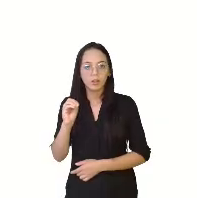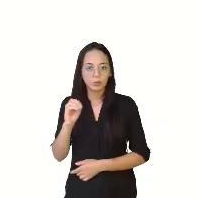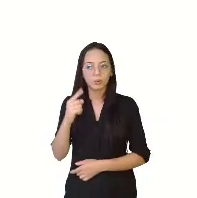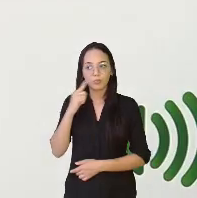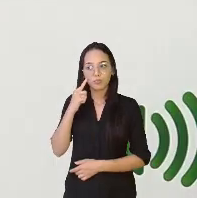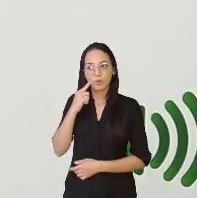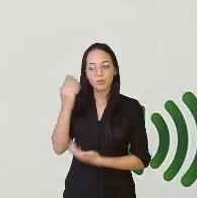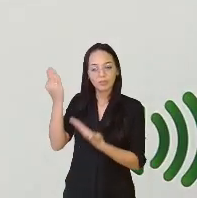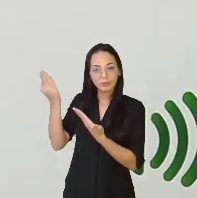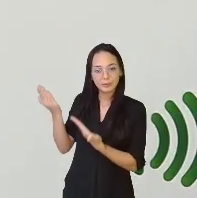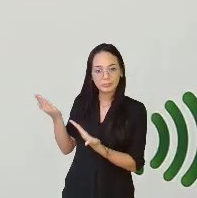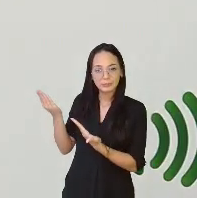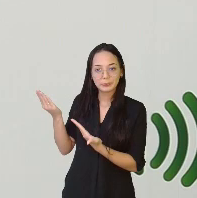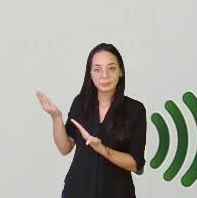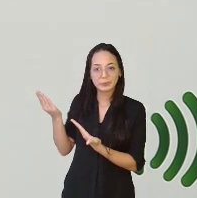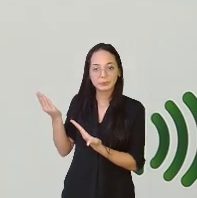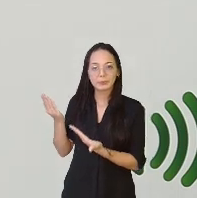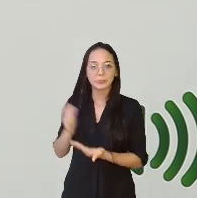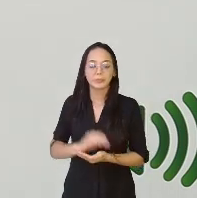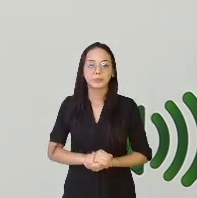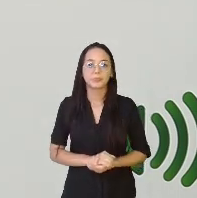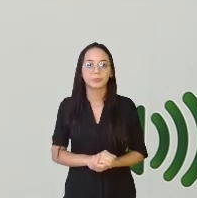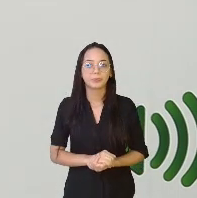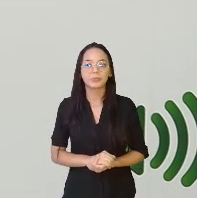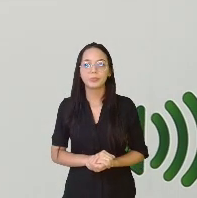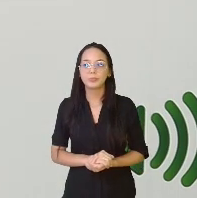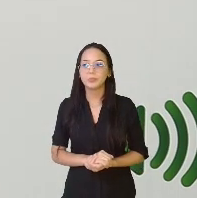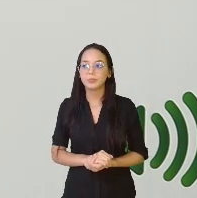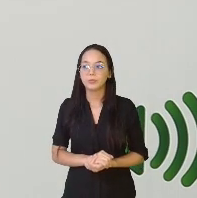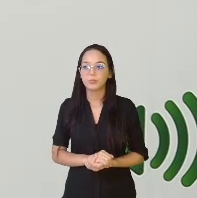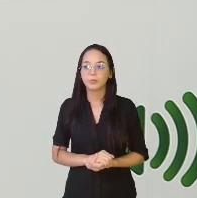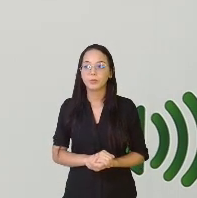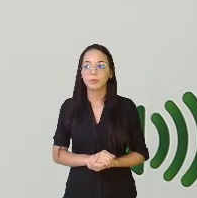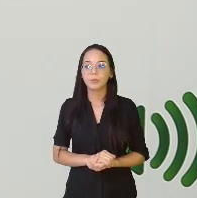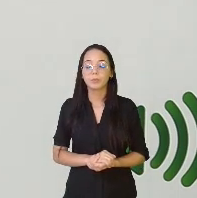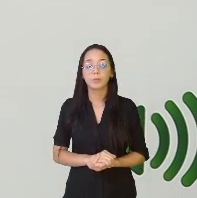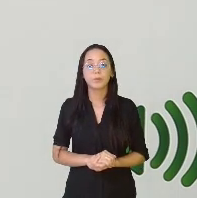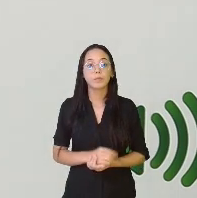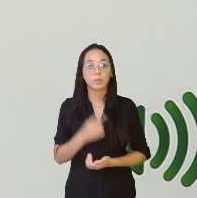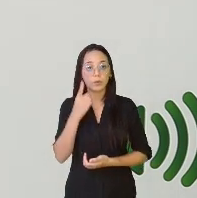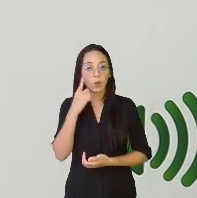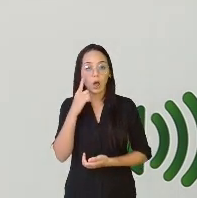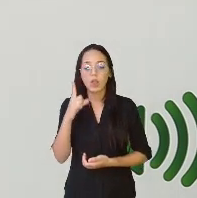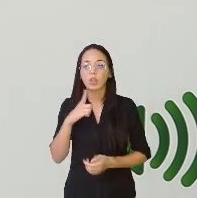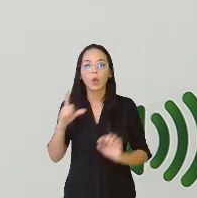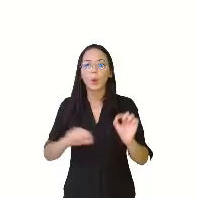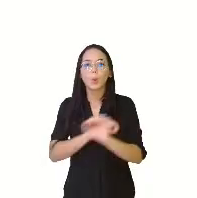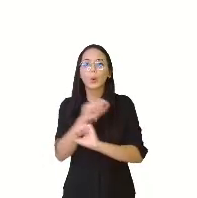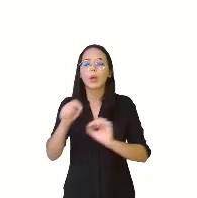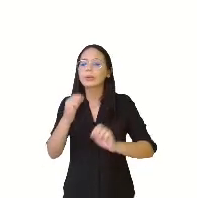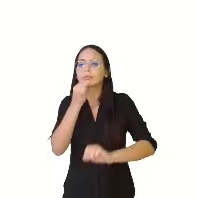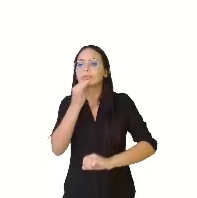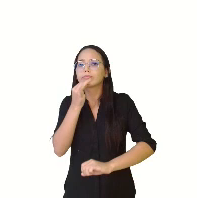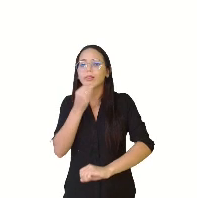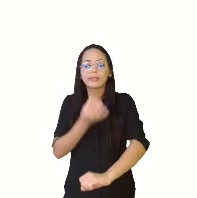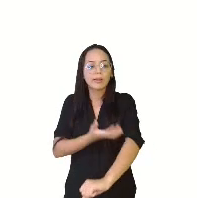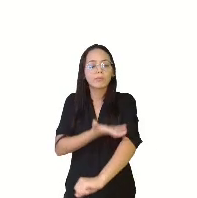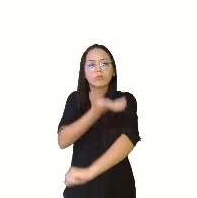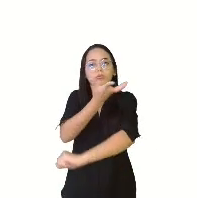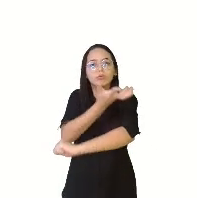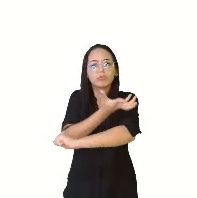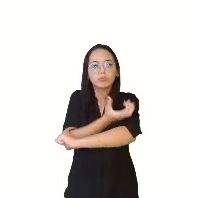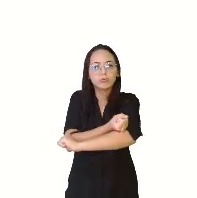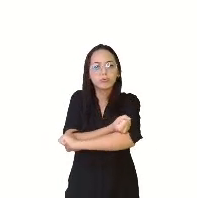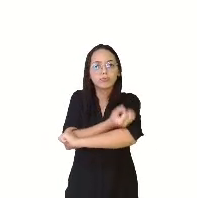aqui, ó. Deixa eu dar um exemplo. Eles têm contração voluntária, ou